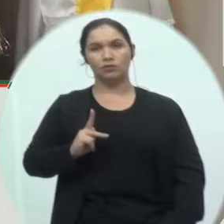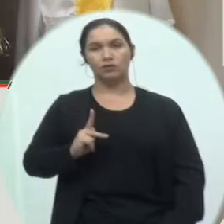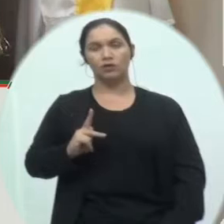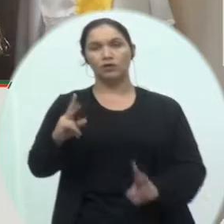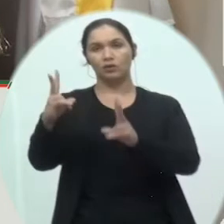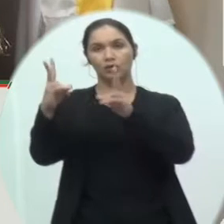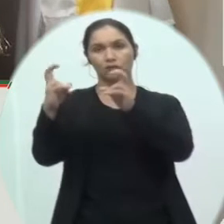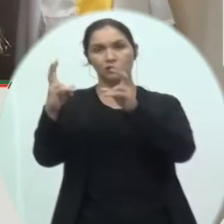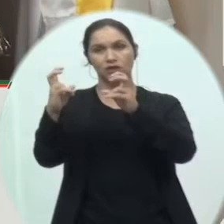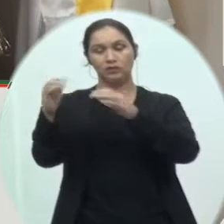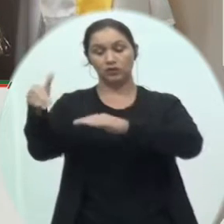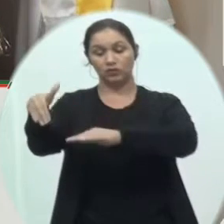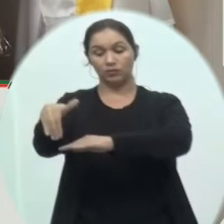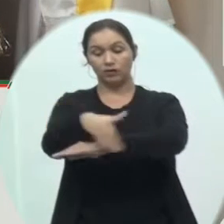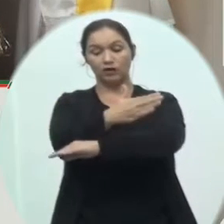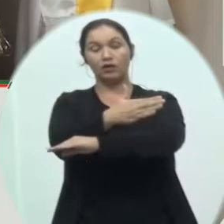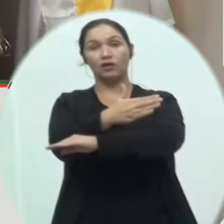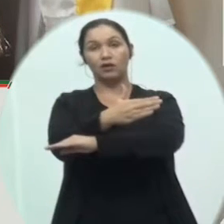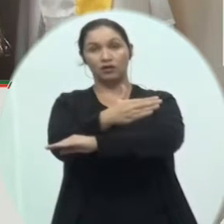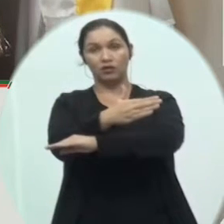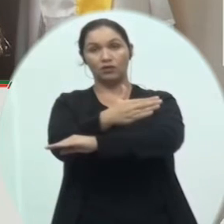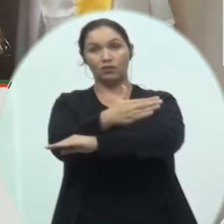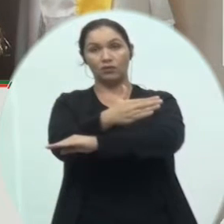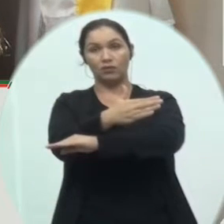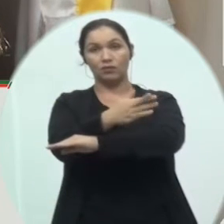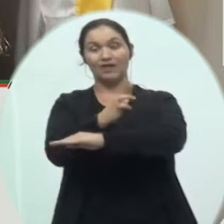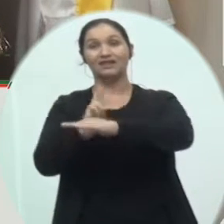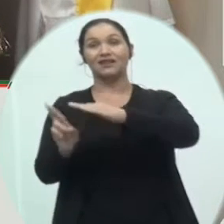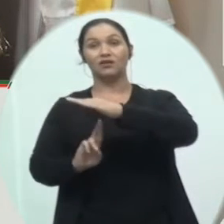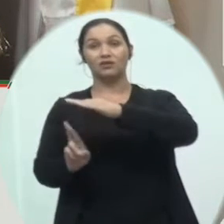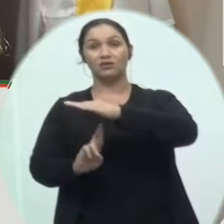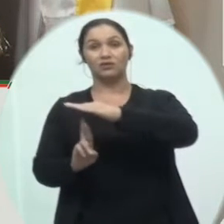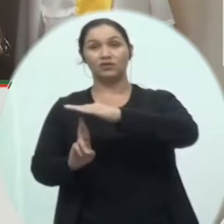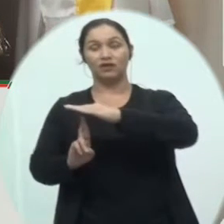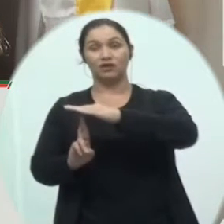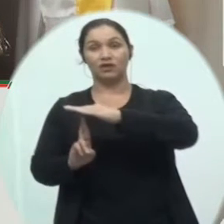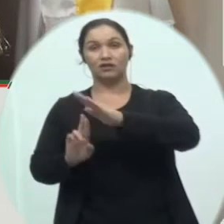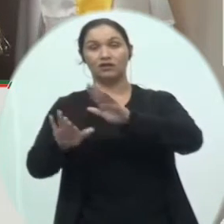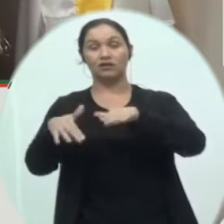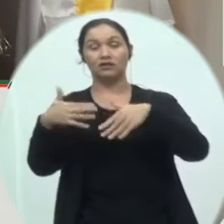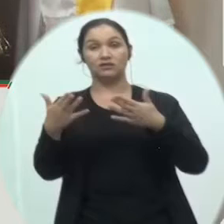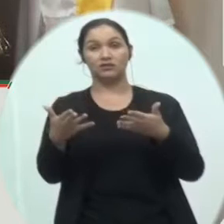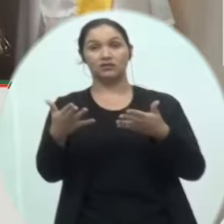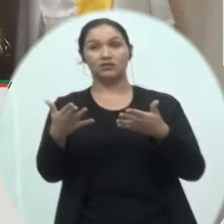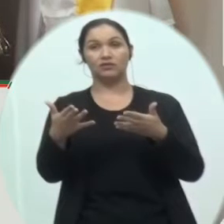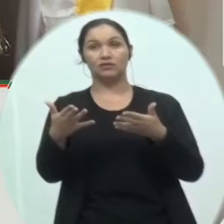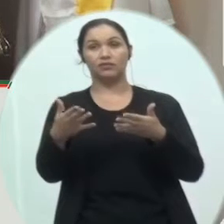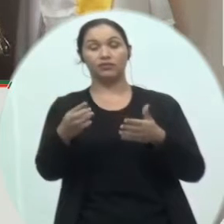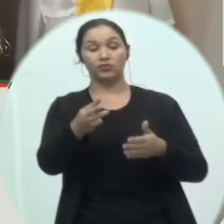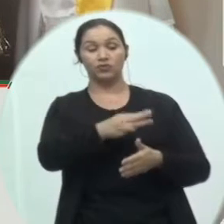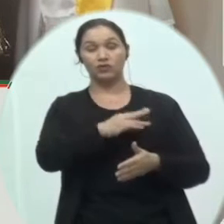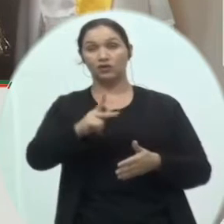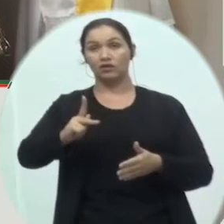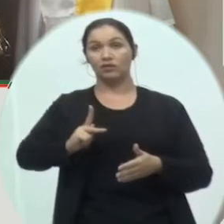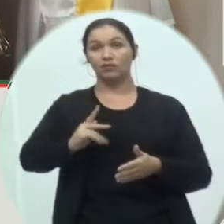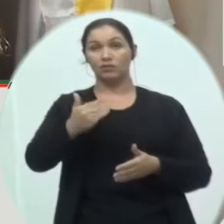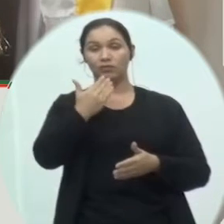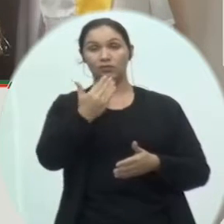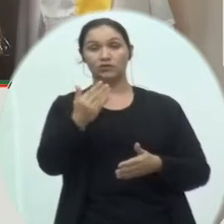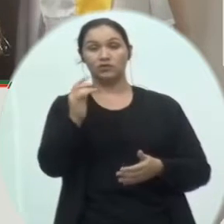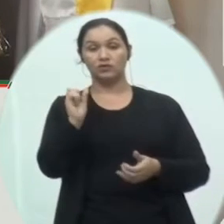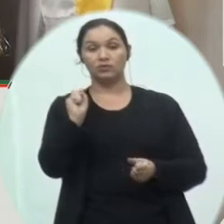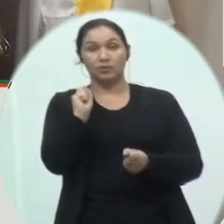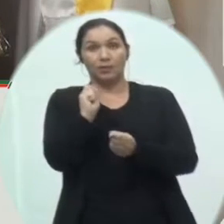ali da frente da rodoviária, que está mandando para que paralise a obra. Eu até fico